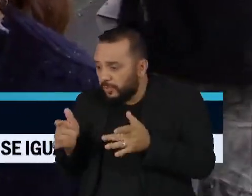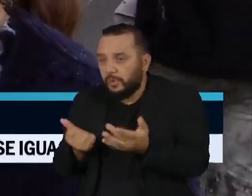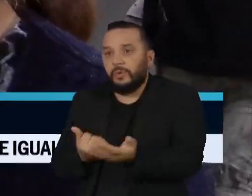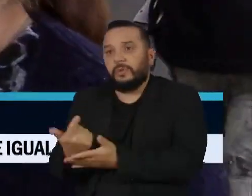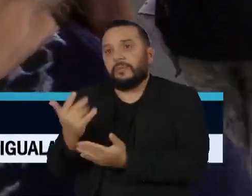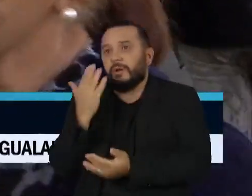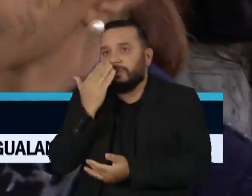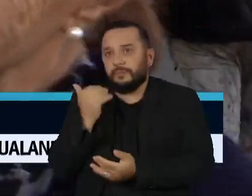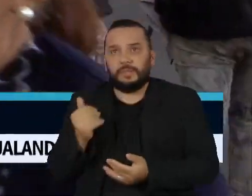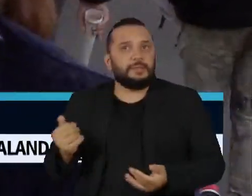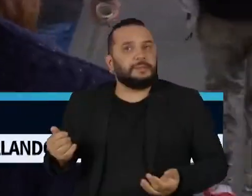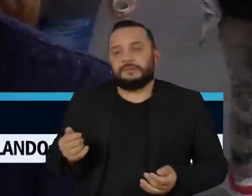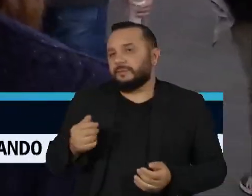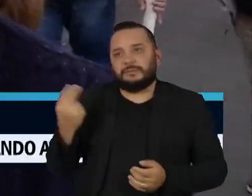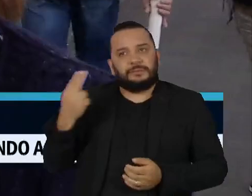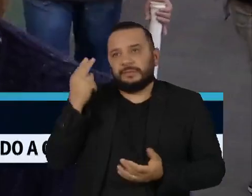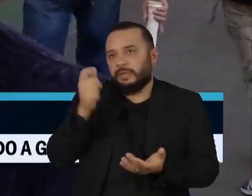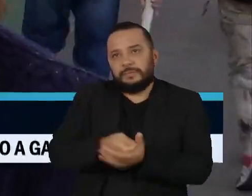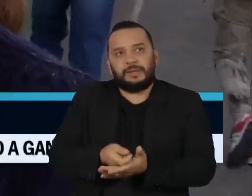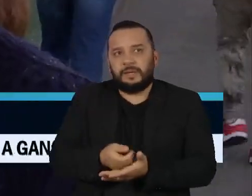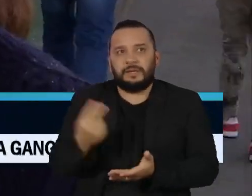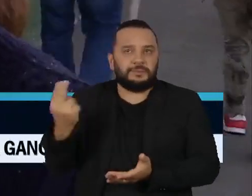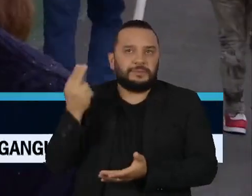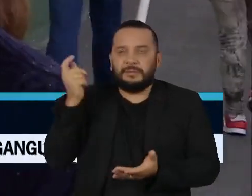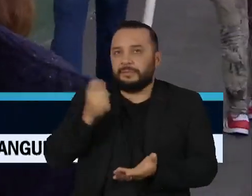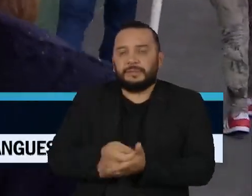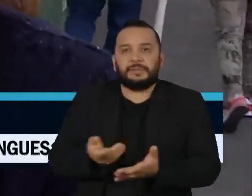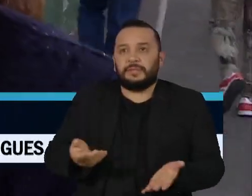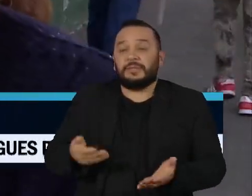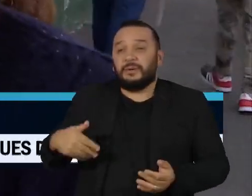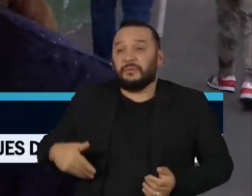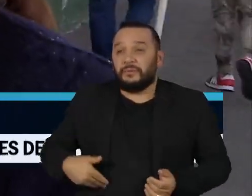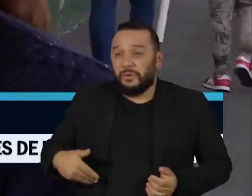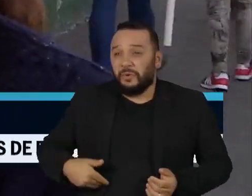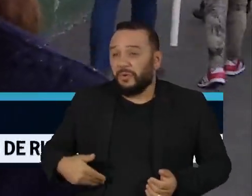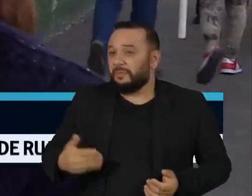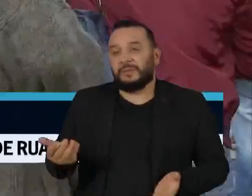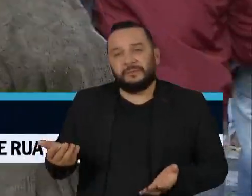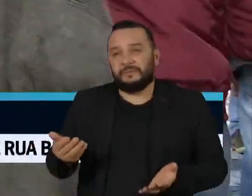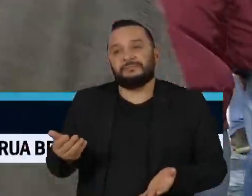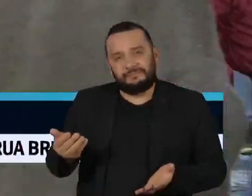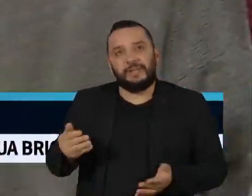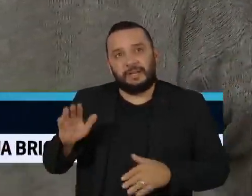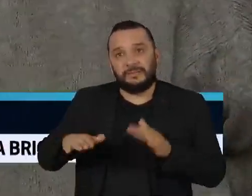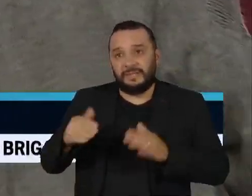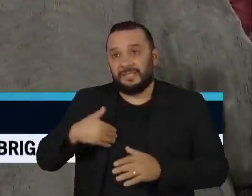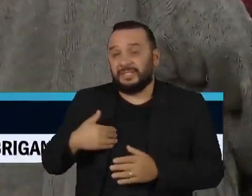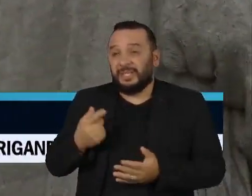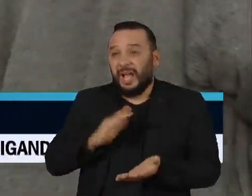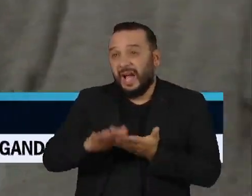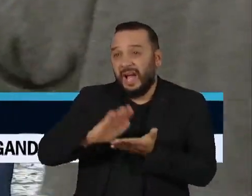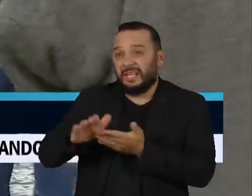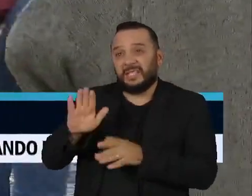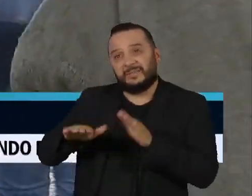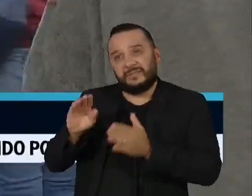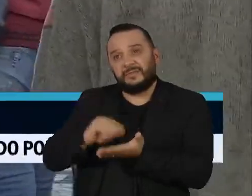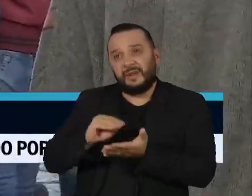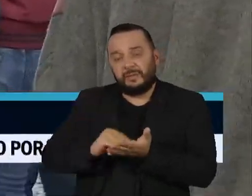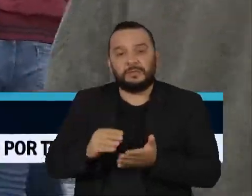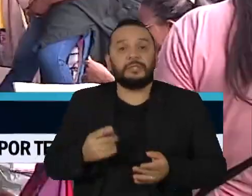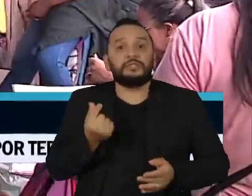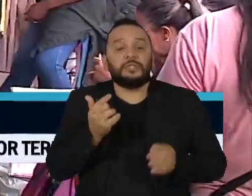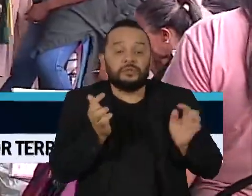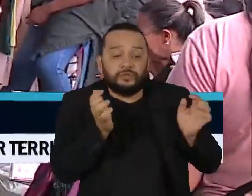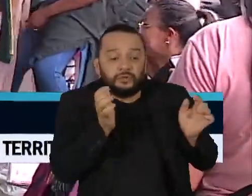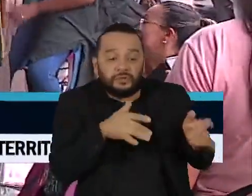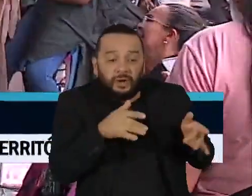Mal dá para o básico. É isso que é. Para não passar fome, vai todo esse dinheiro, ainda falta. E quando sobra algum dinheirinho, ele muitas